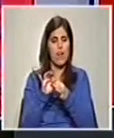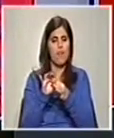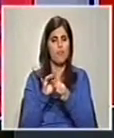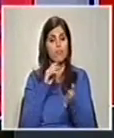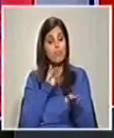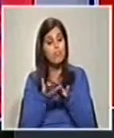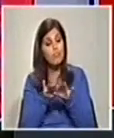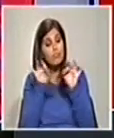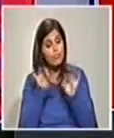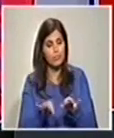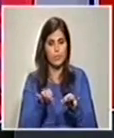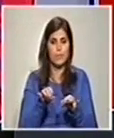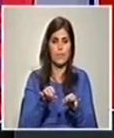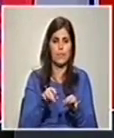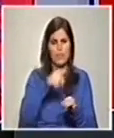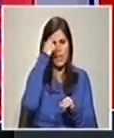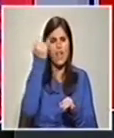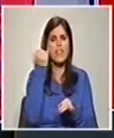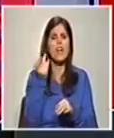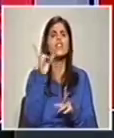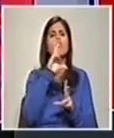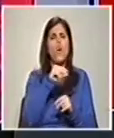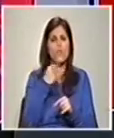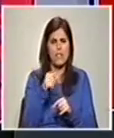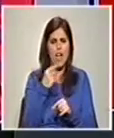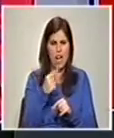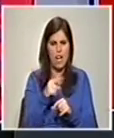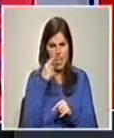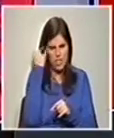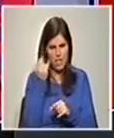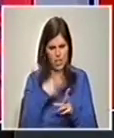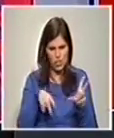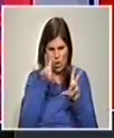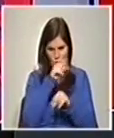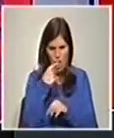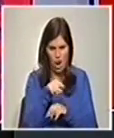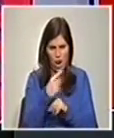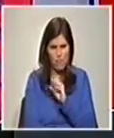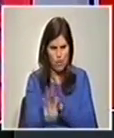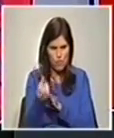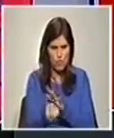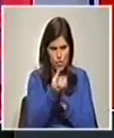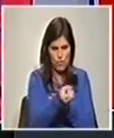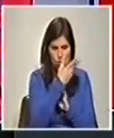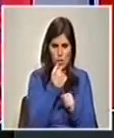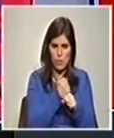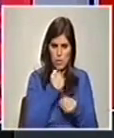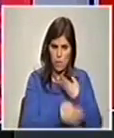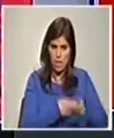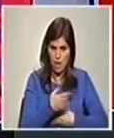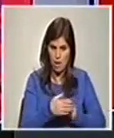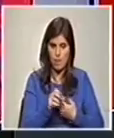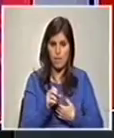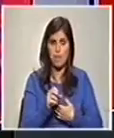com as instituições mais tradicionais. E a inovação e as ideias novas? Há ideias novas nesta área? Têm surgido ideias novas? Estamos a trabalhá-las? Até que